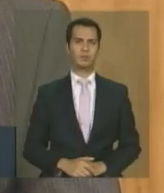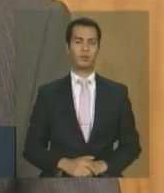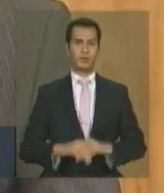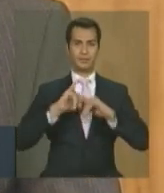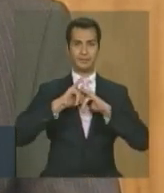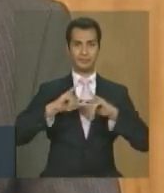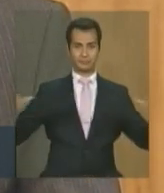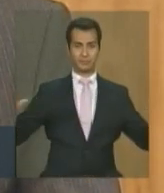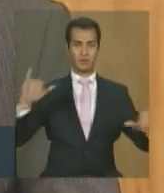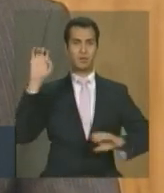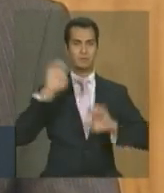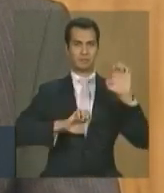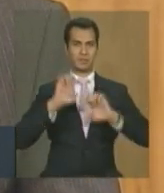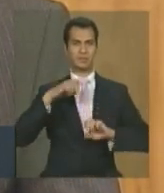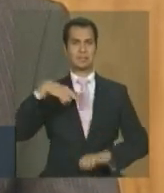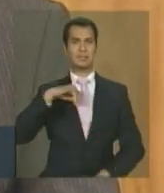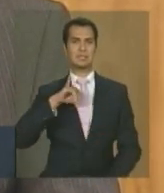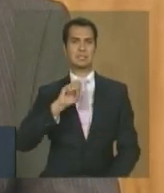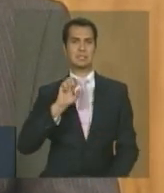anúncio da Nissan Renault,